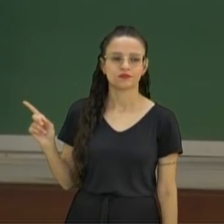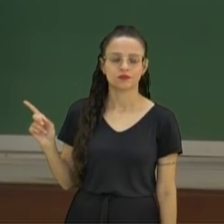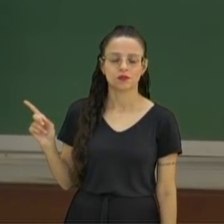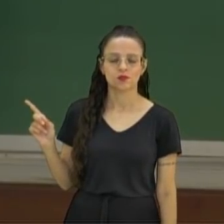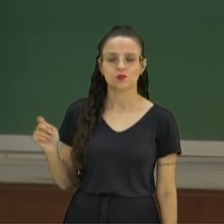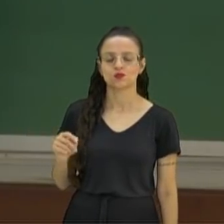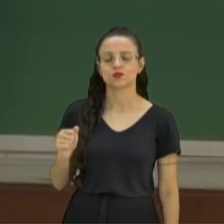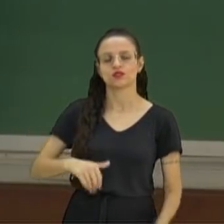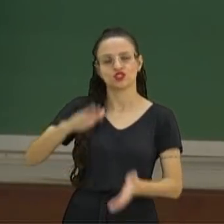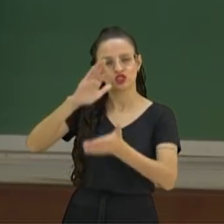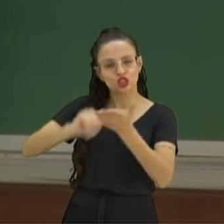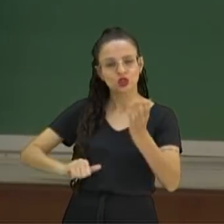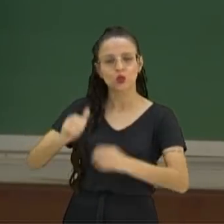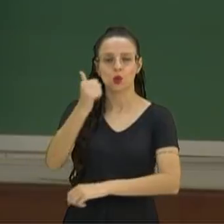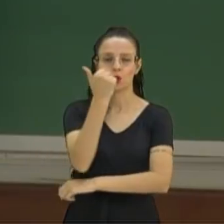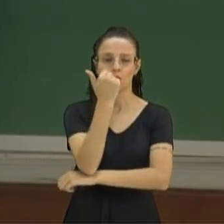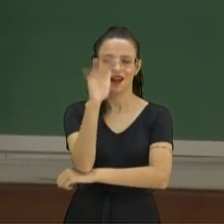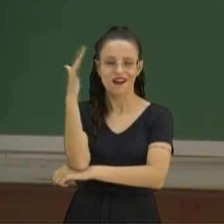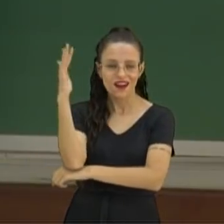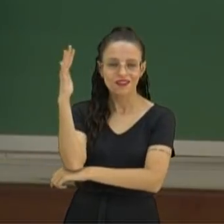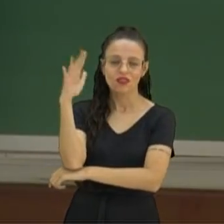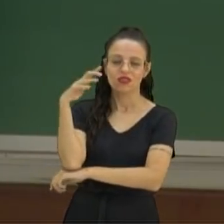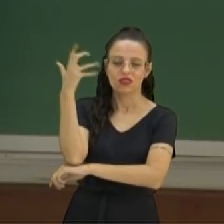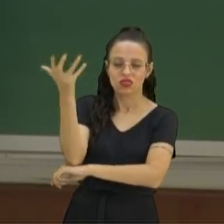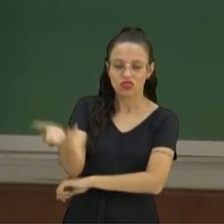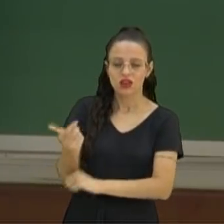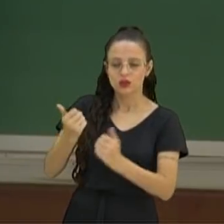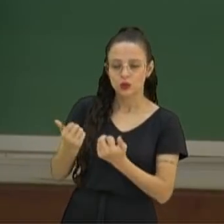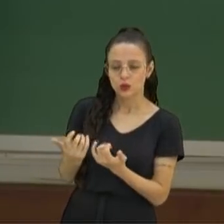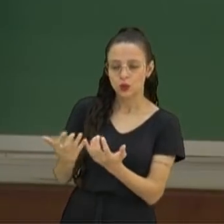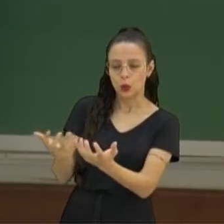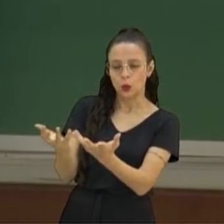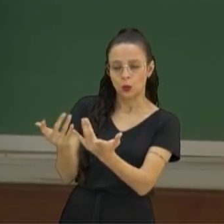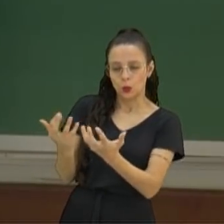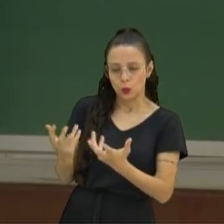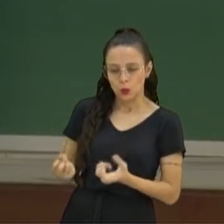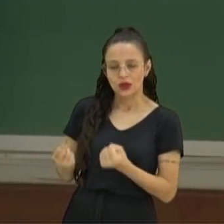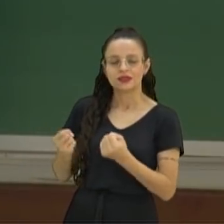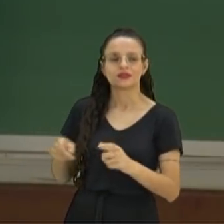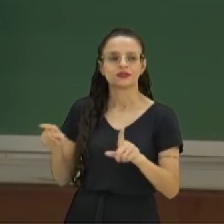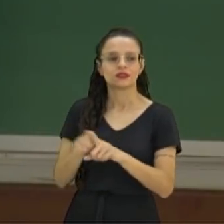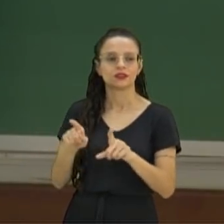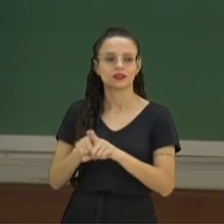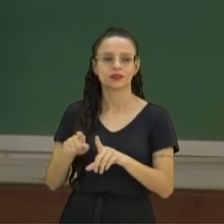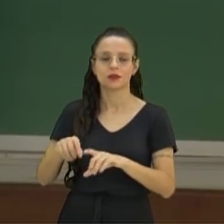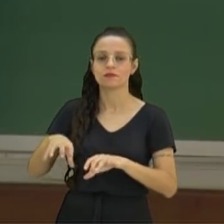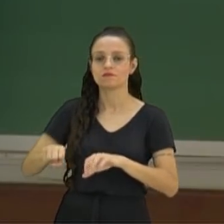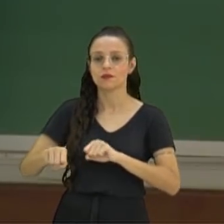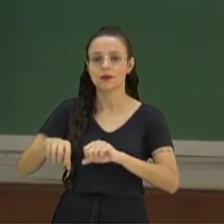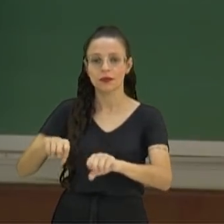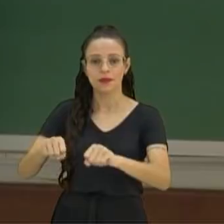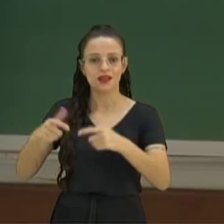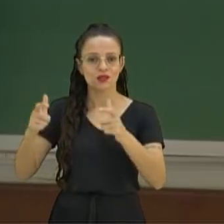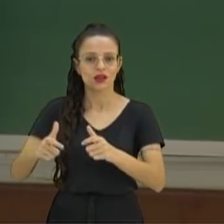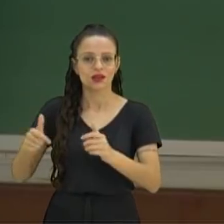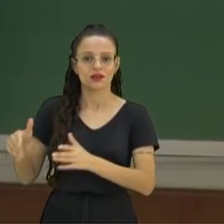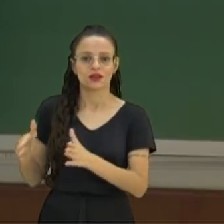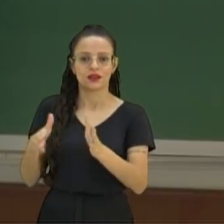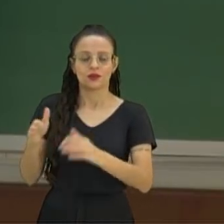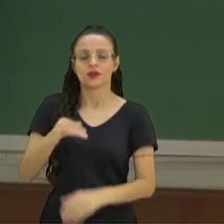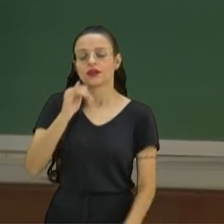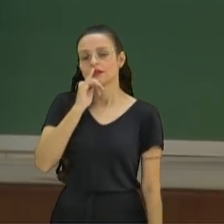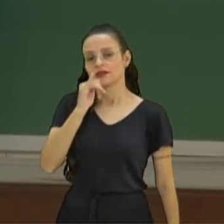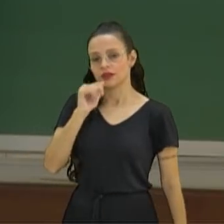da vegetação, a mudança de características ali nas proximidades do rio, inclusive a ocupação, são exemplos